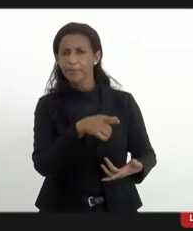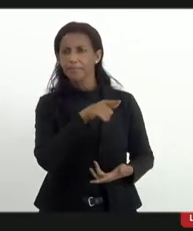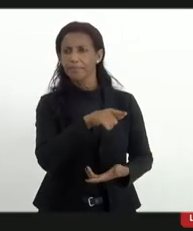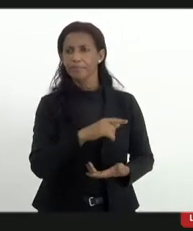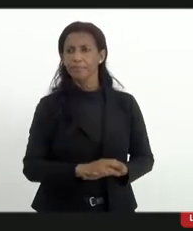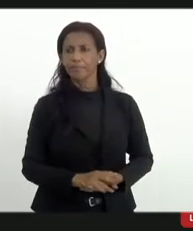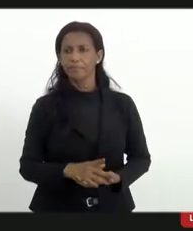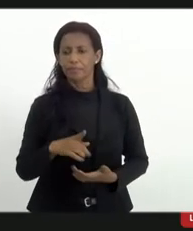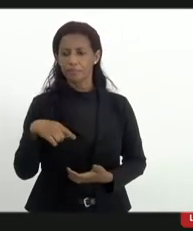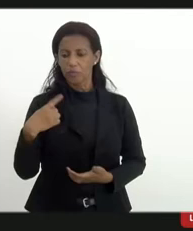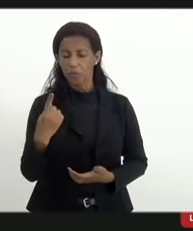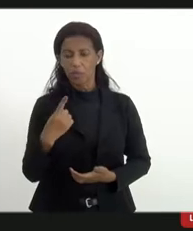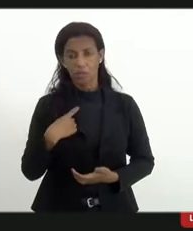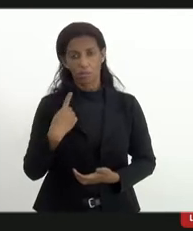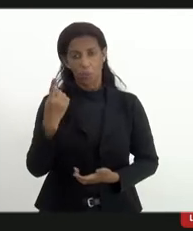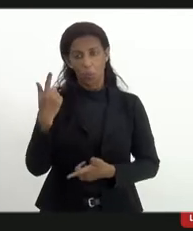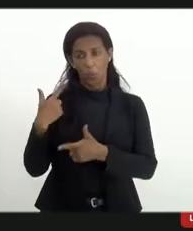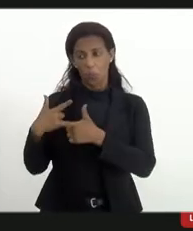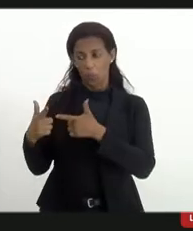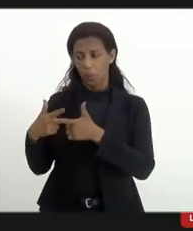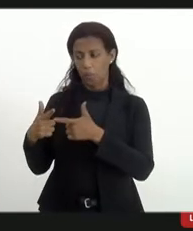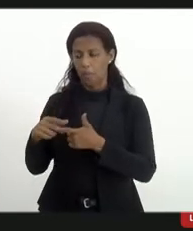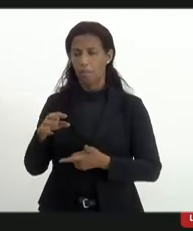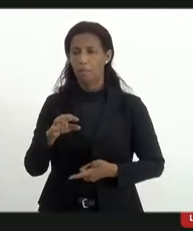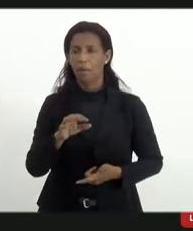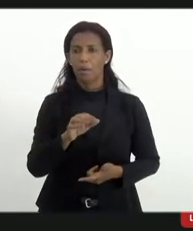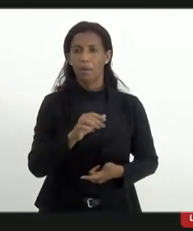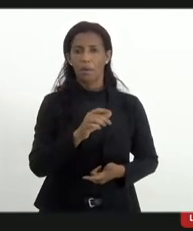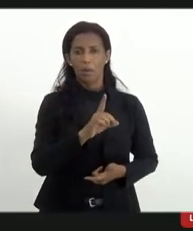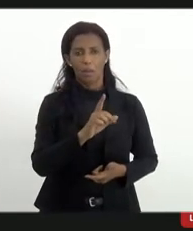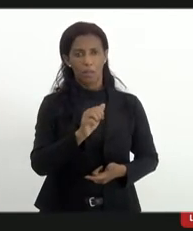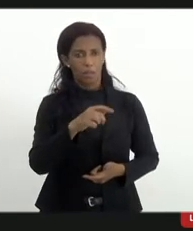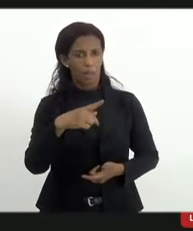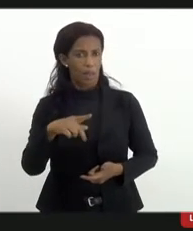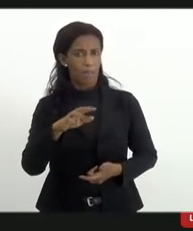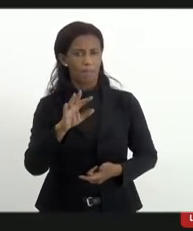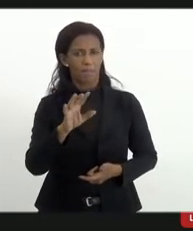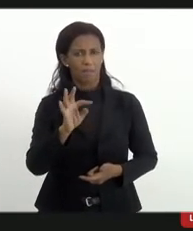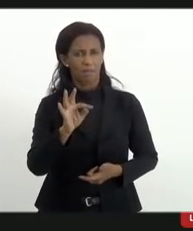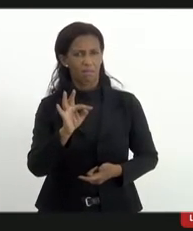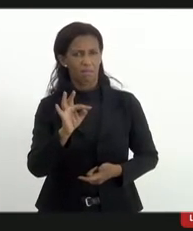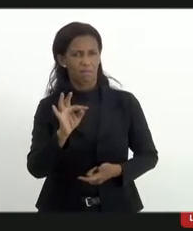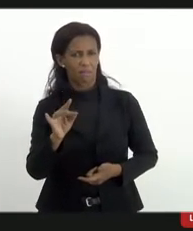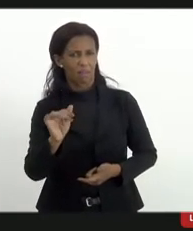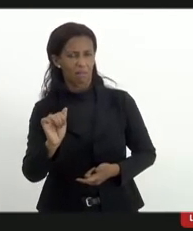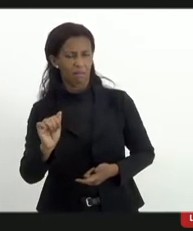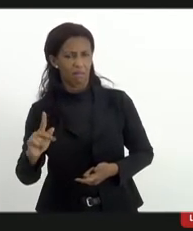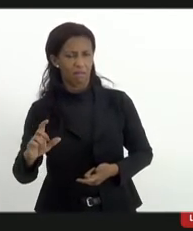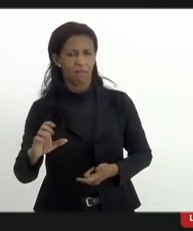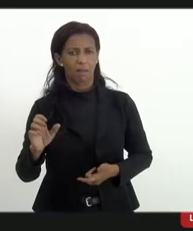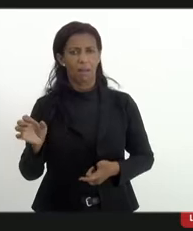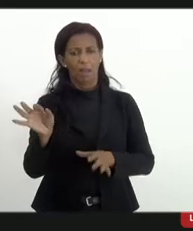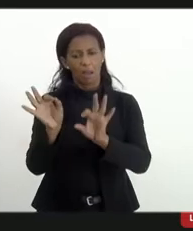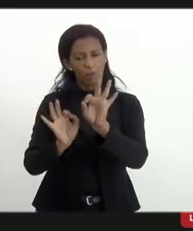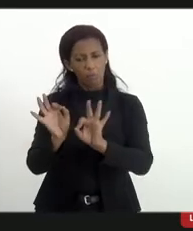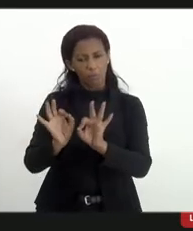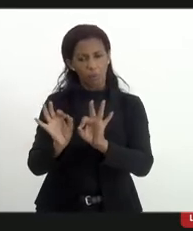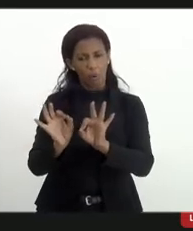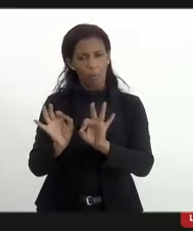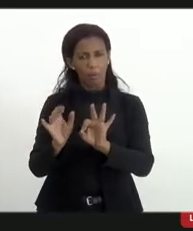nós temos o seguinte problema. O DAP, no formato que ele é apresentado hoje,